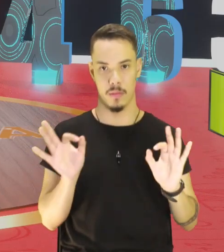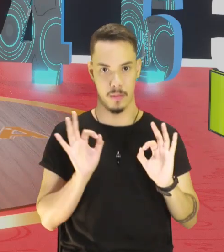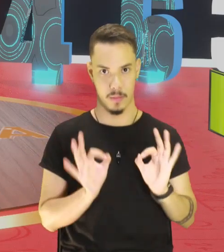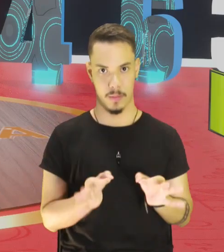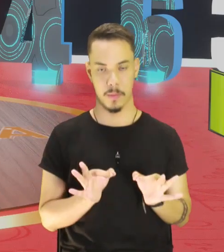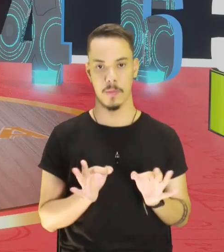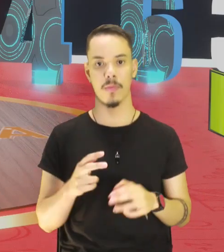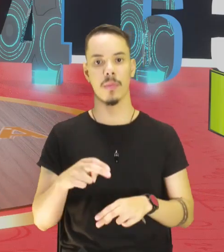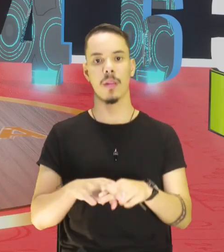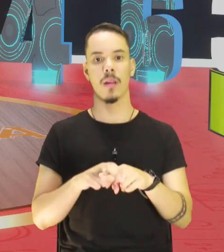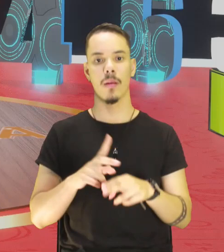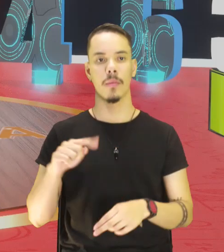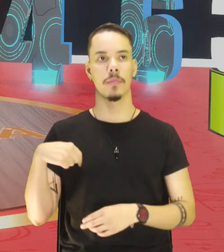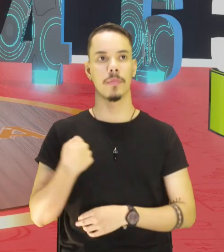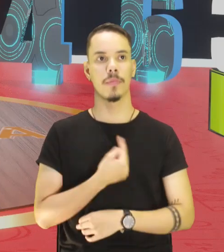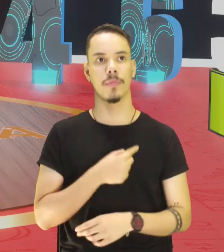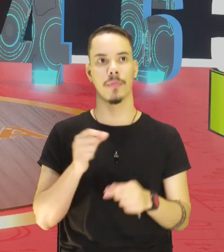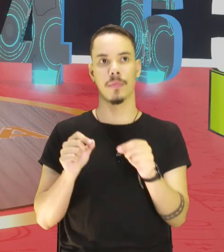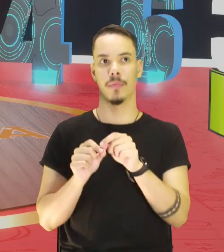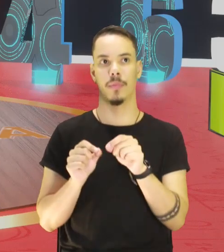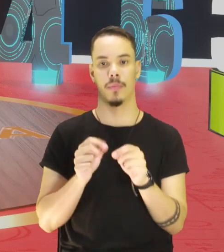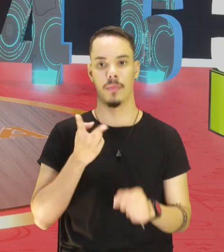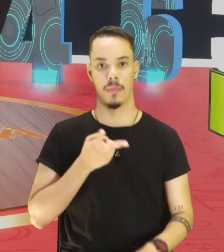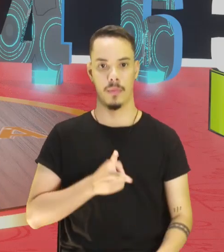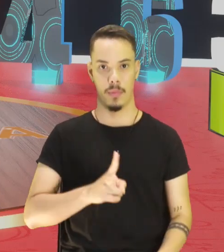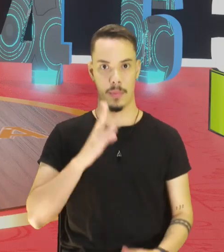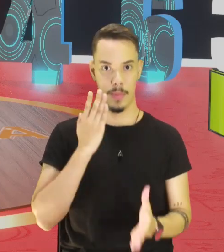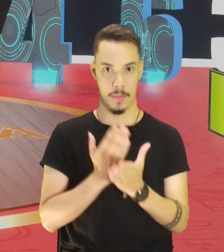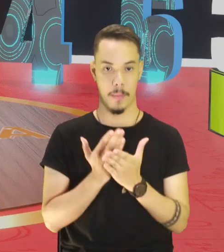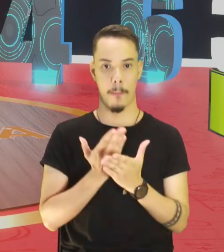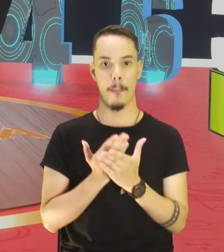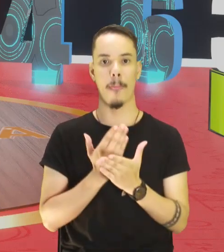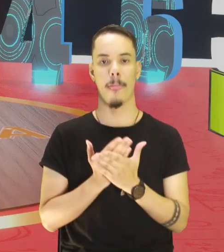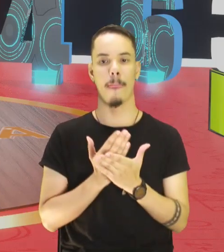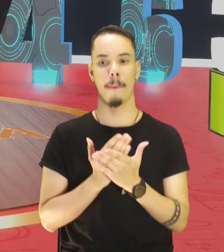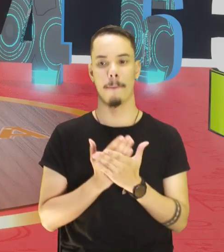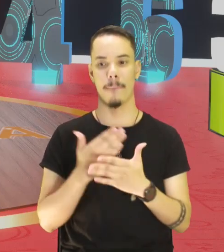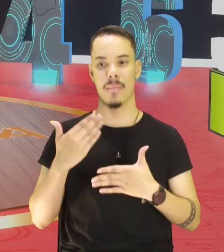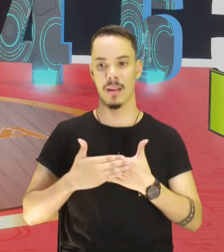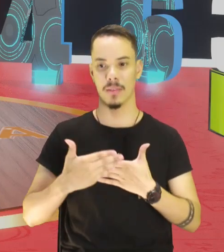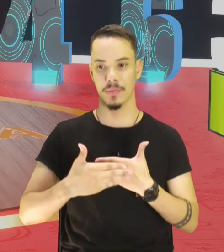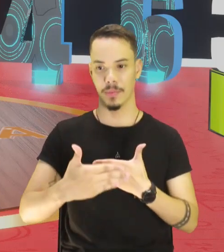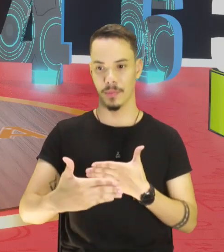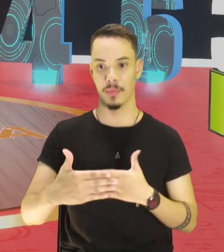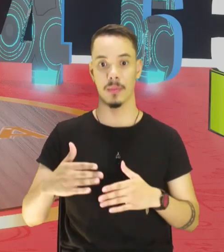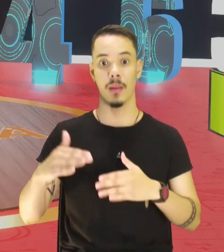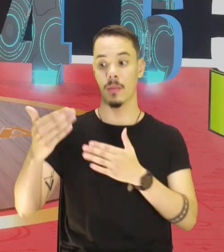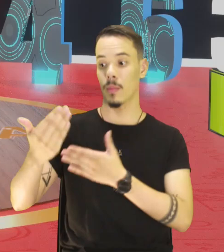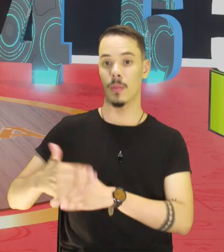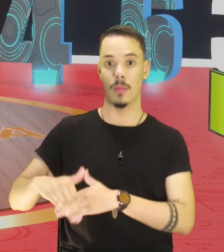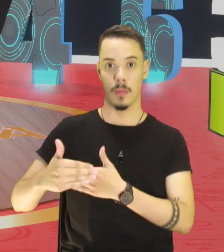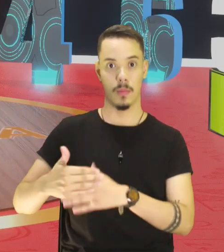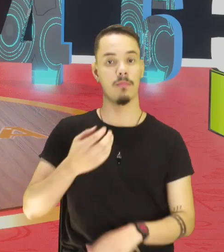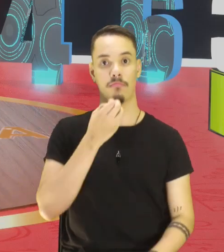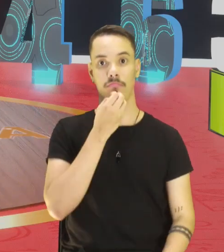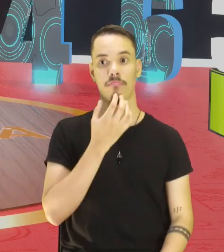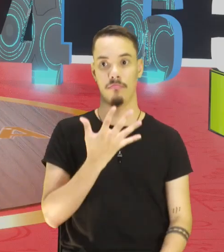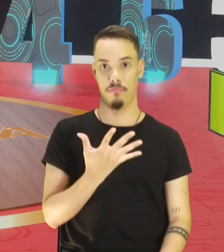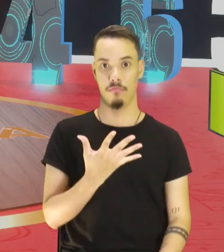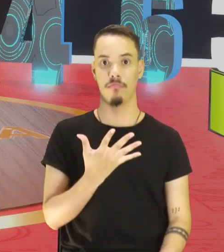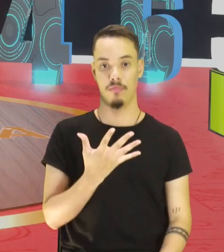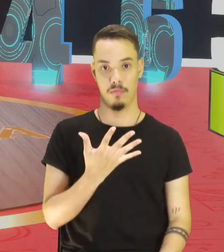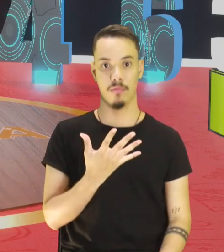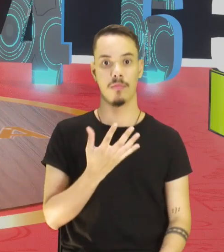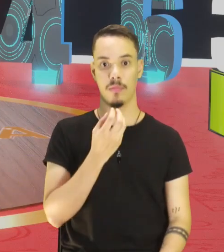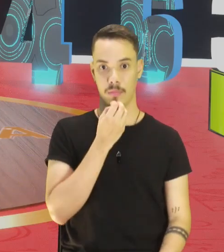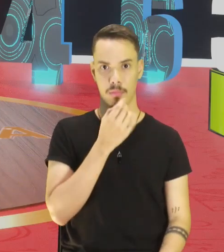Então a gente dá aquela continuidade na aula de hoje e por aí afora, né? Isso. E a avaliação? Foi boa, tava tranquilo, não